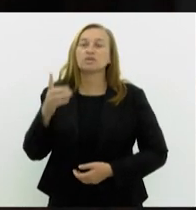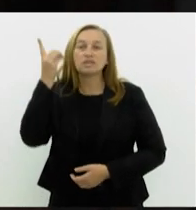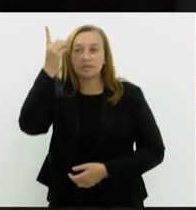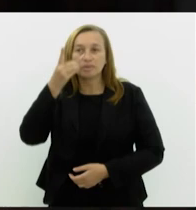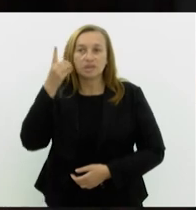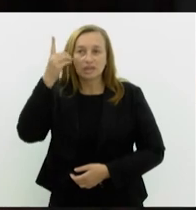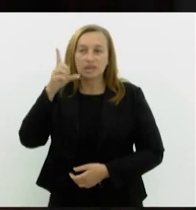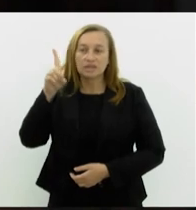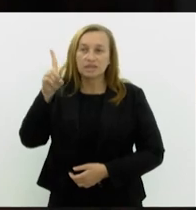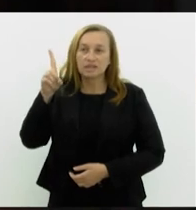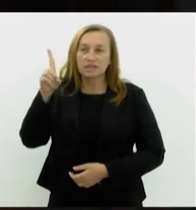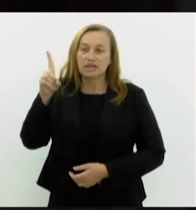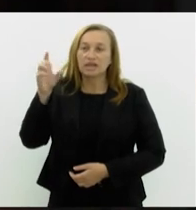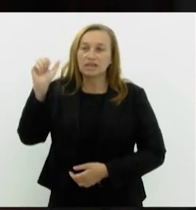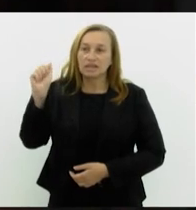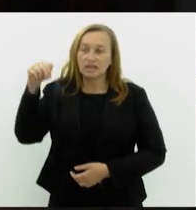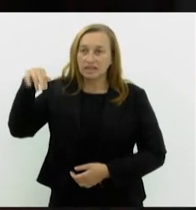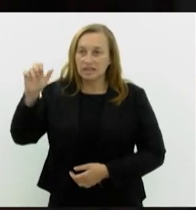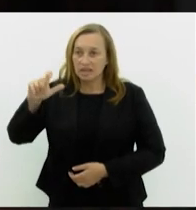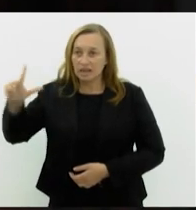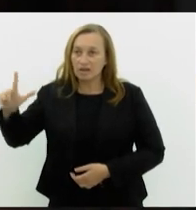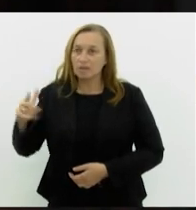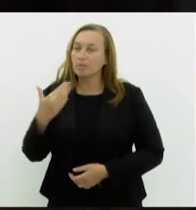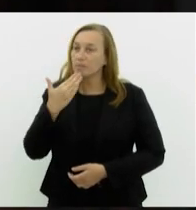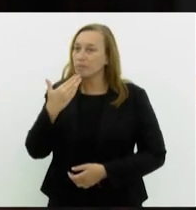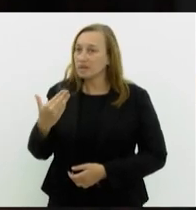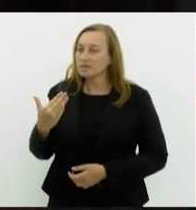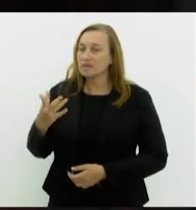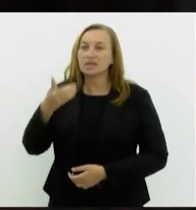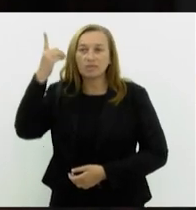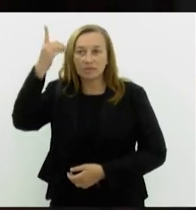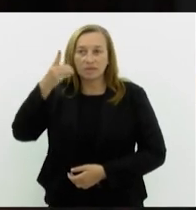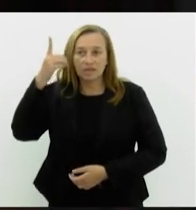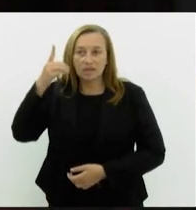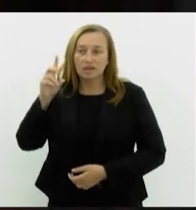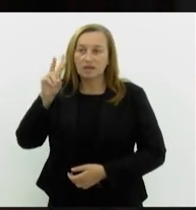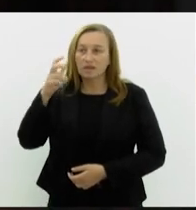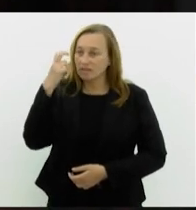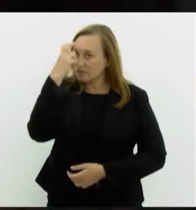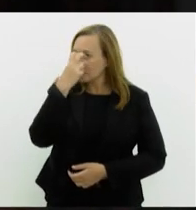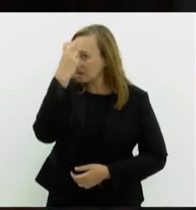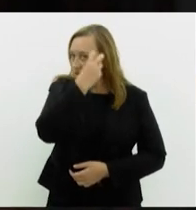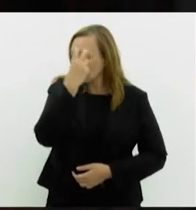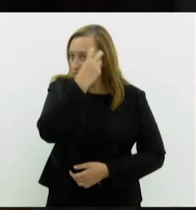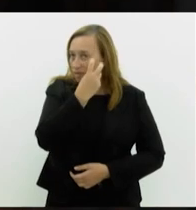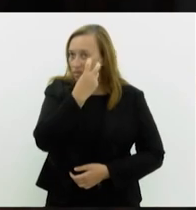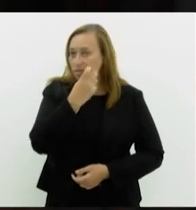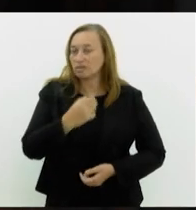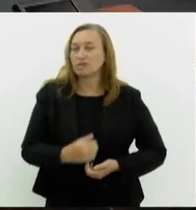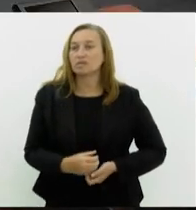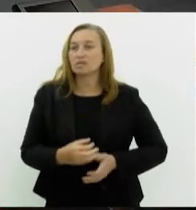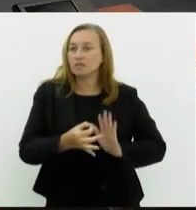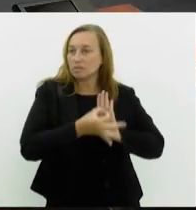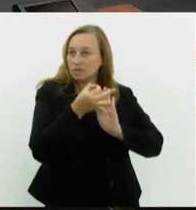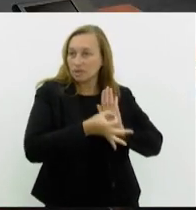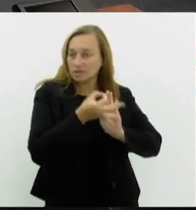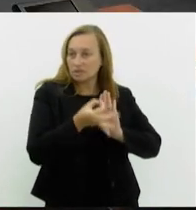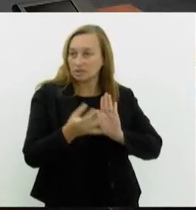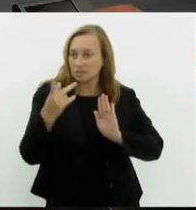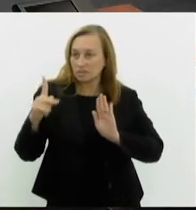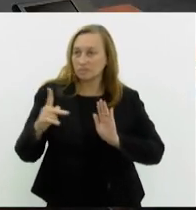Deputado Daniel Ribeirão. Designo a deputada Verônica Lima para oferecer o seu parecer.